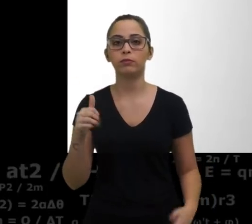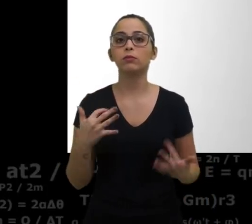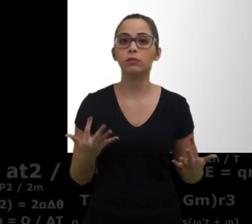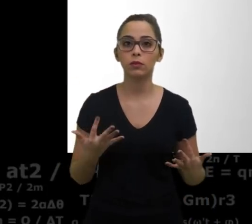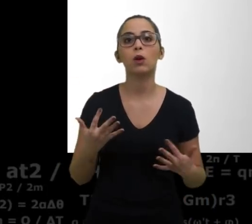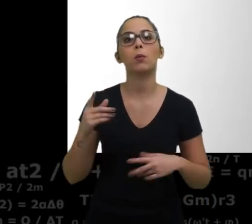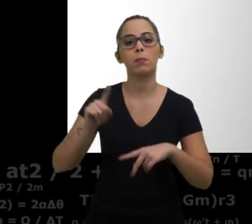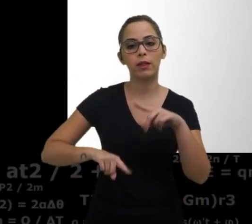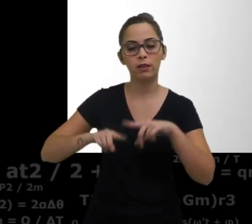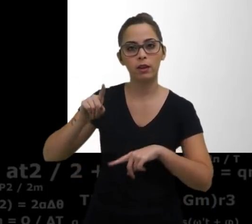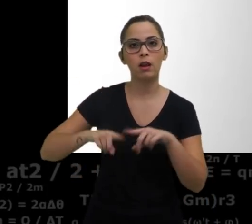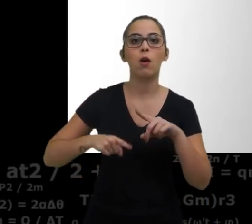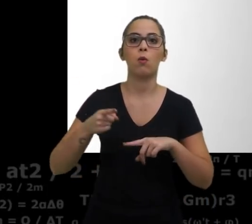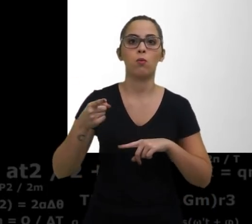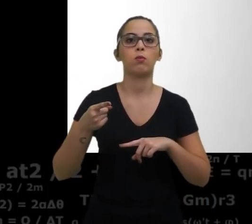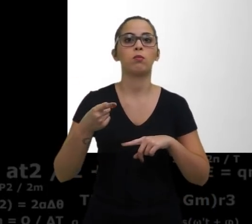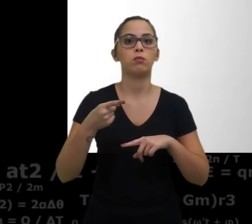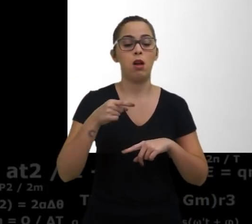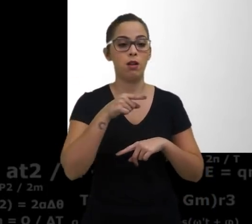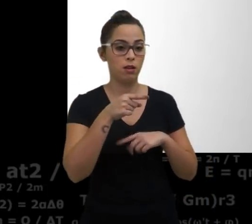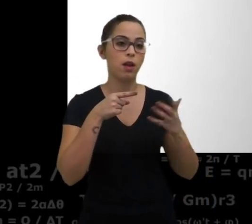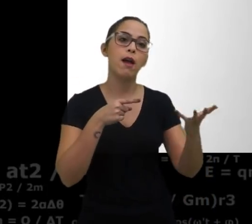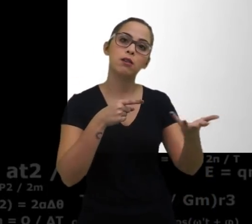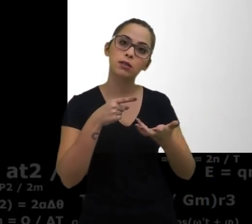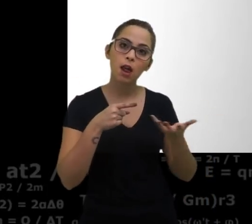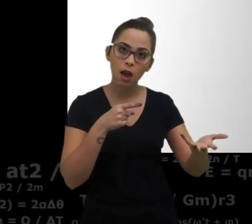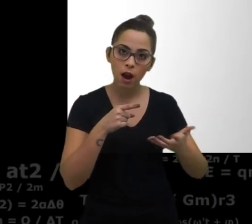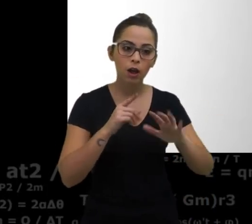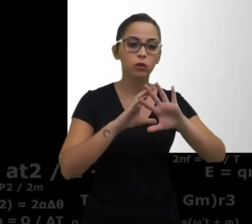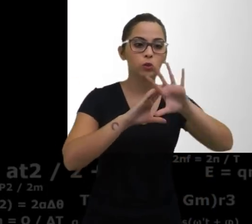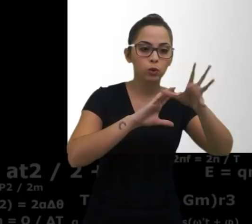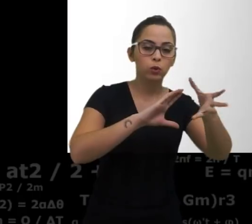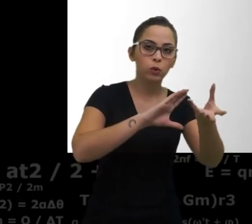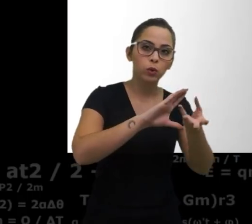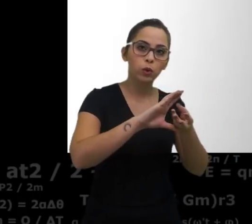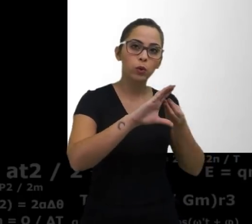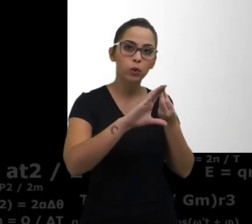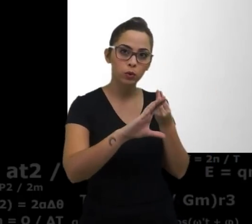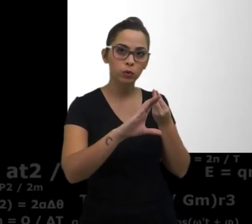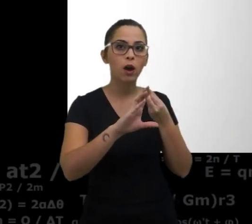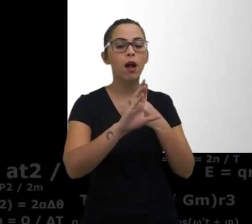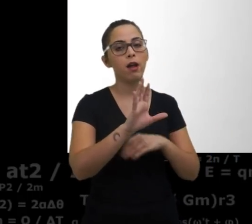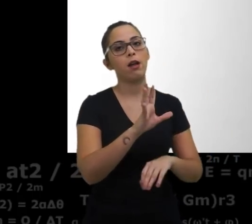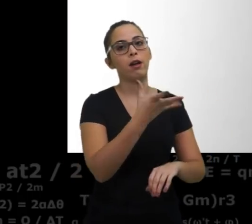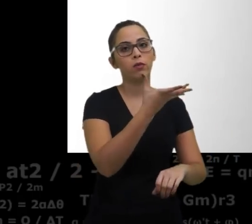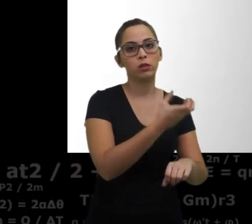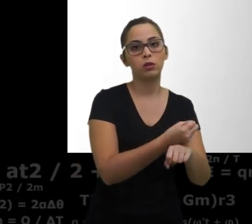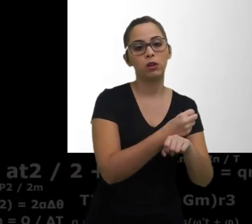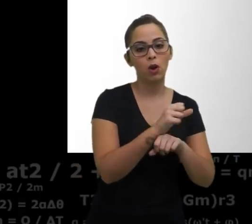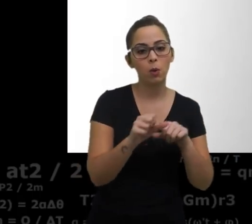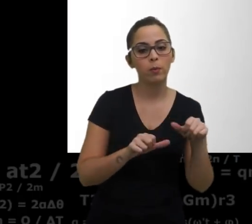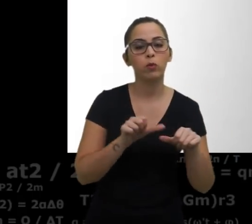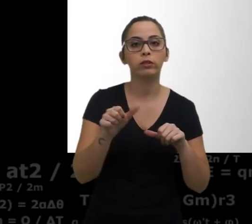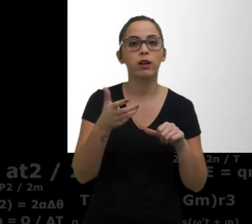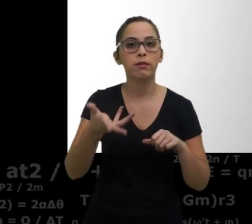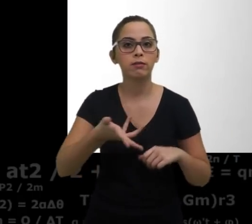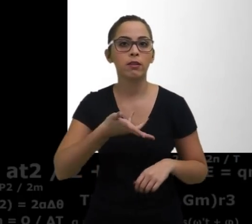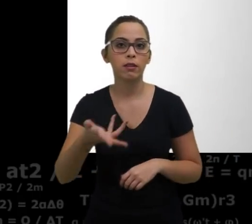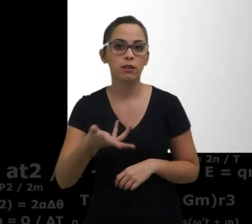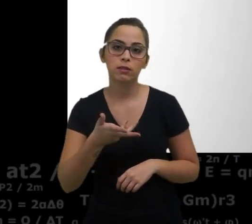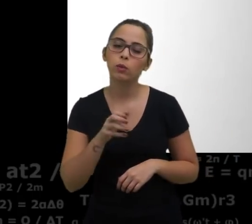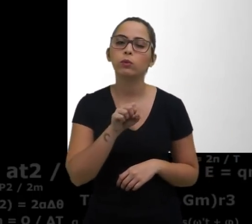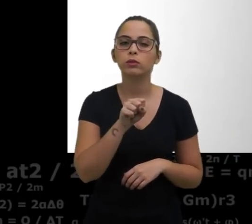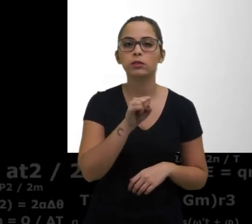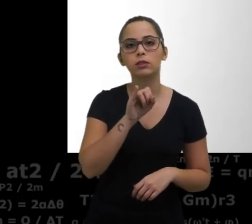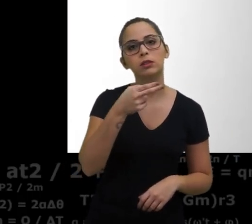Então, só por curiosidade de vocês, então, quasares não são o único tipo de galáxias que tem buracos negros